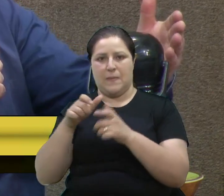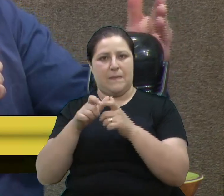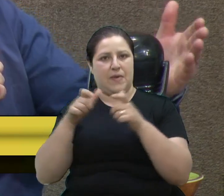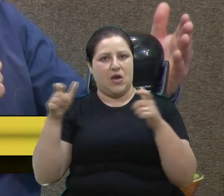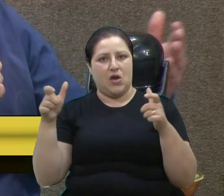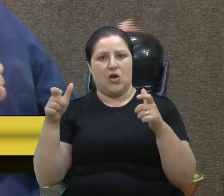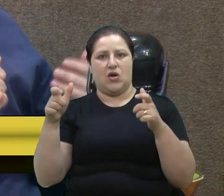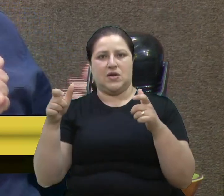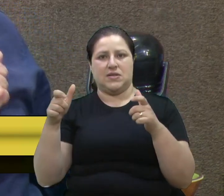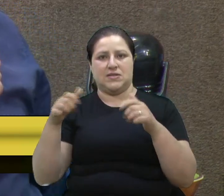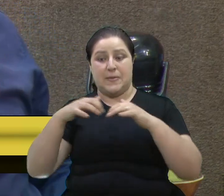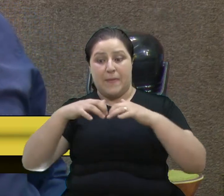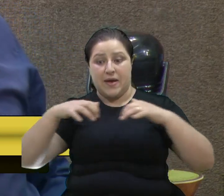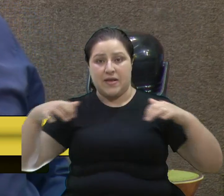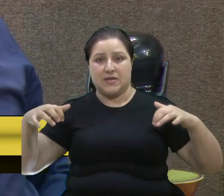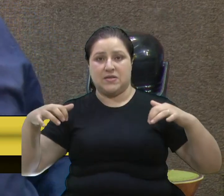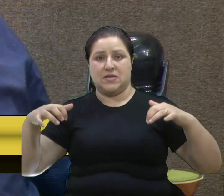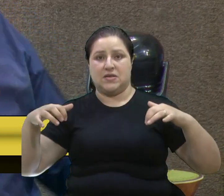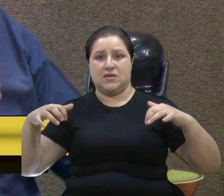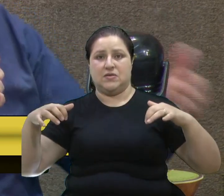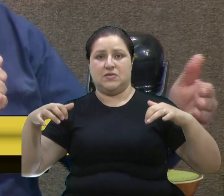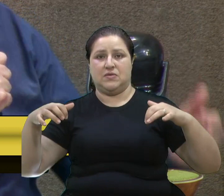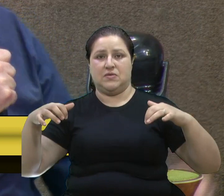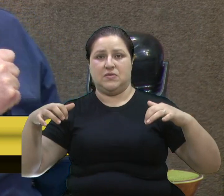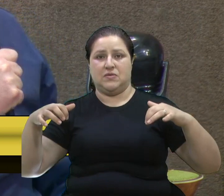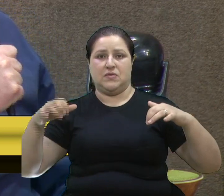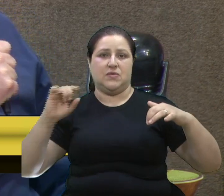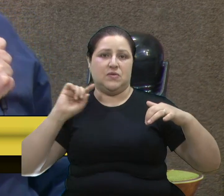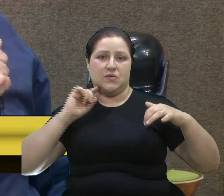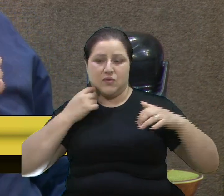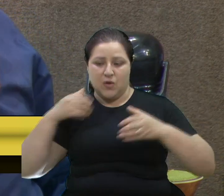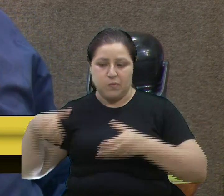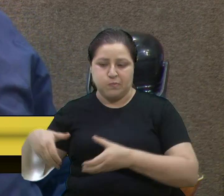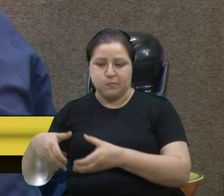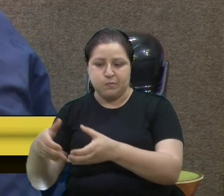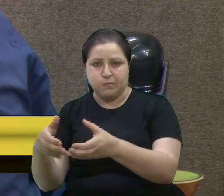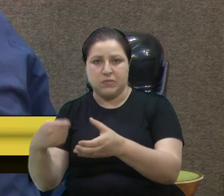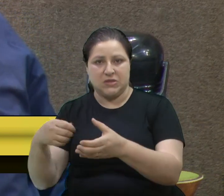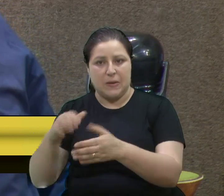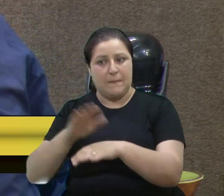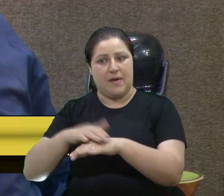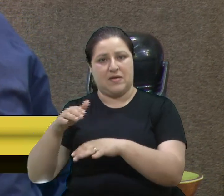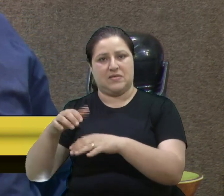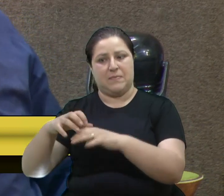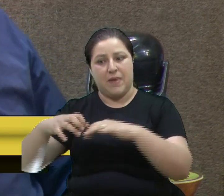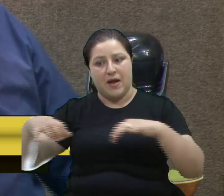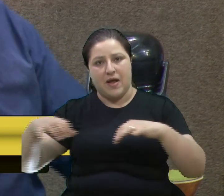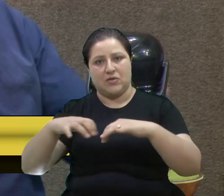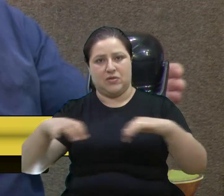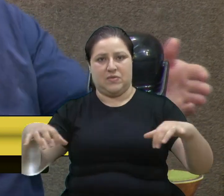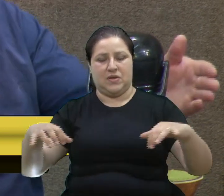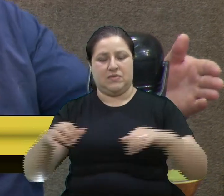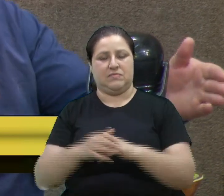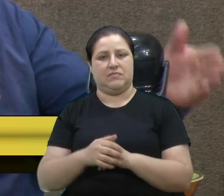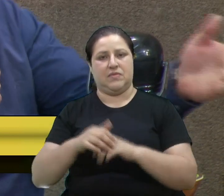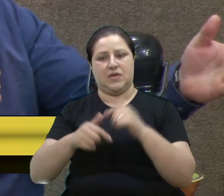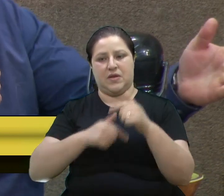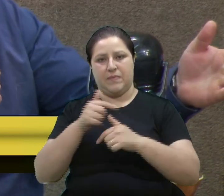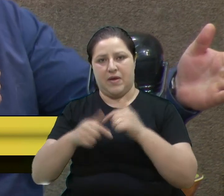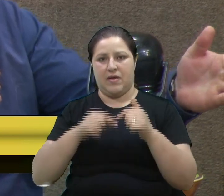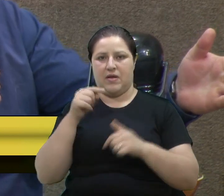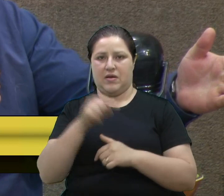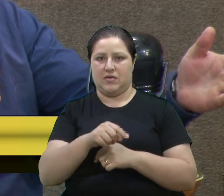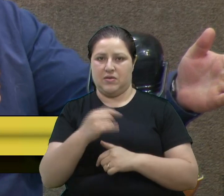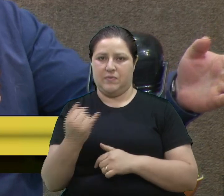que esse que é. Infelizmente, não é a realidade, né? Acho que além de trabalhar isso, é extremamente importante